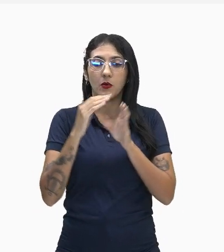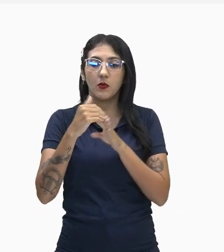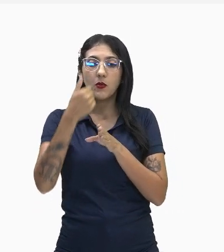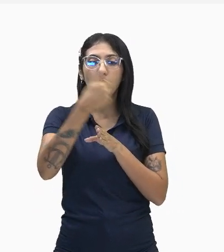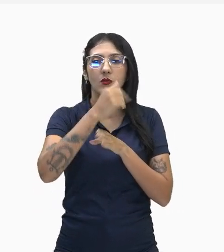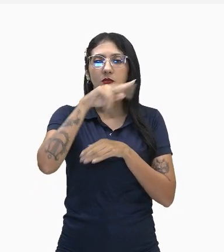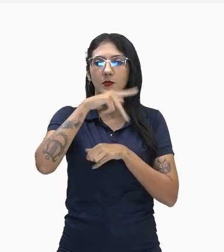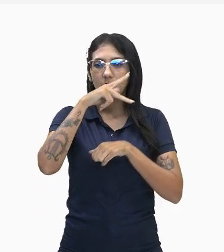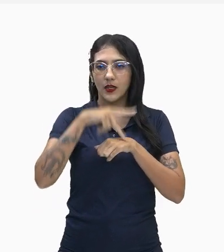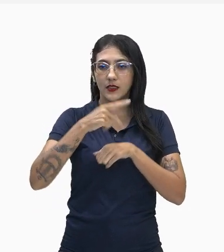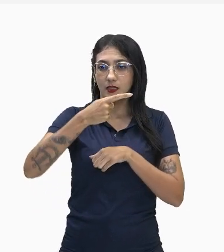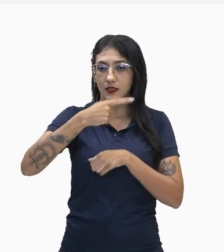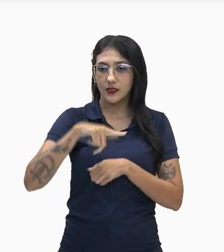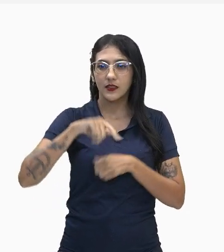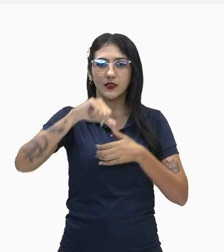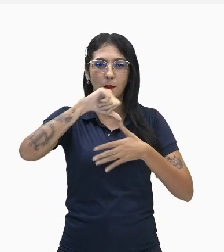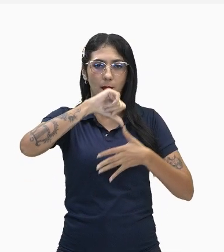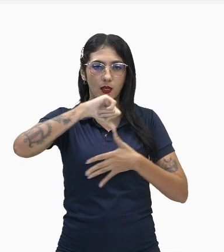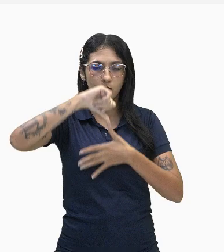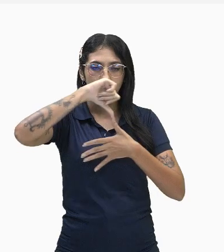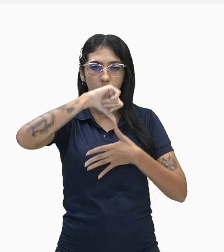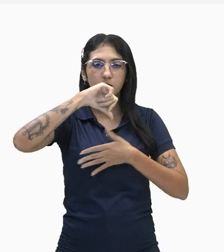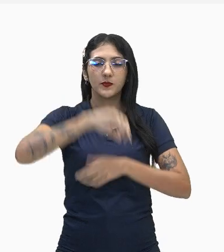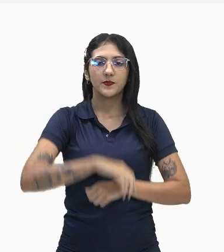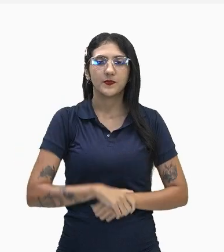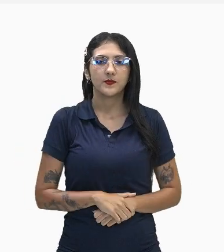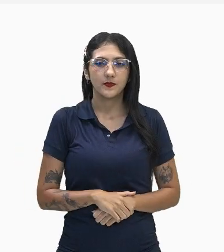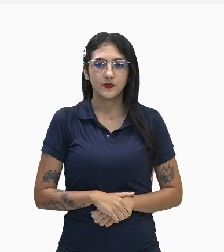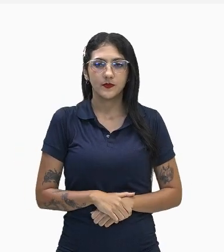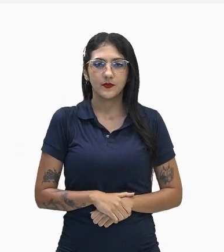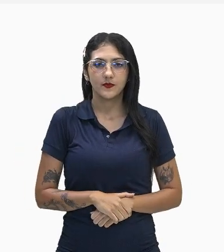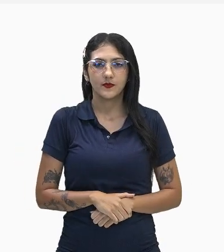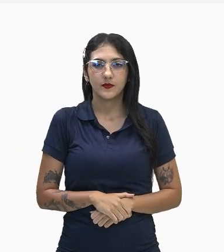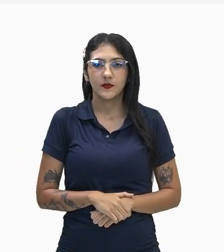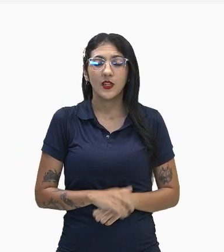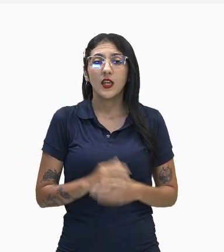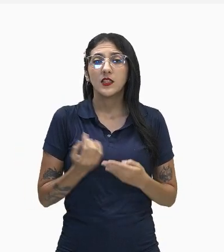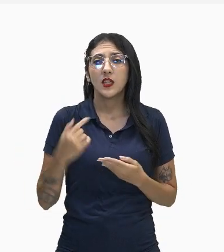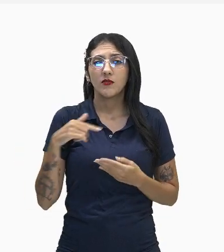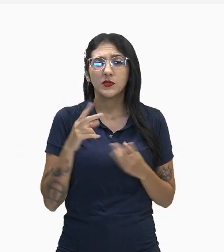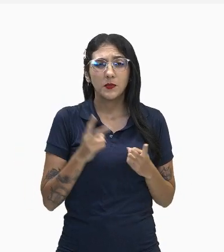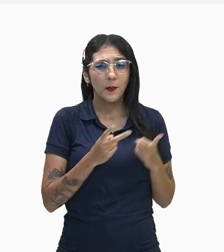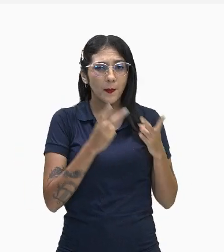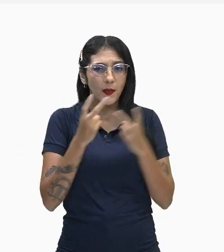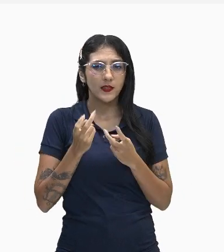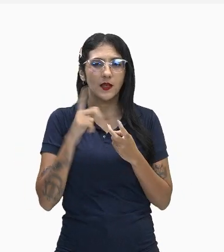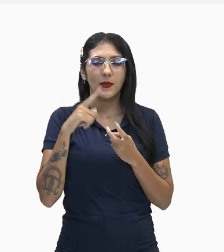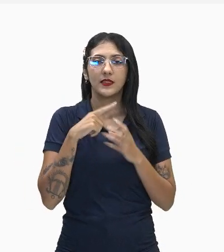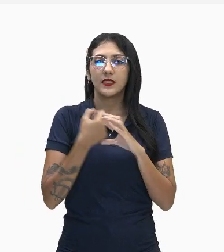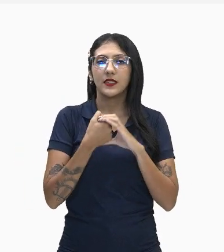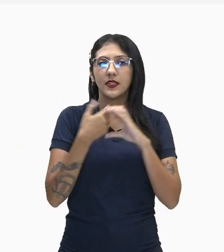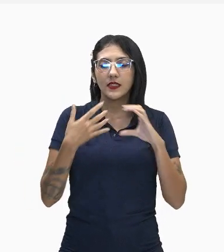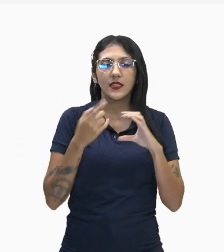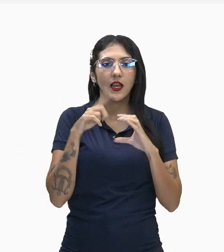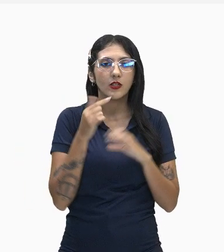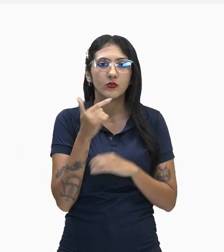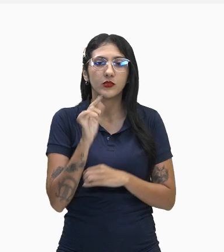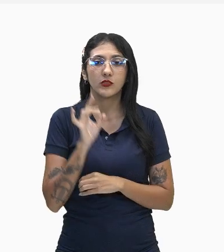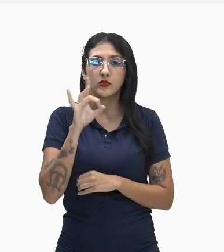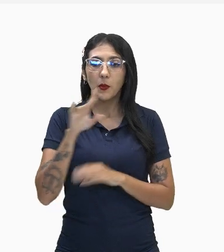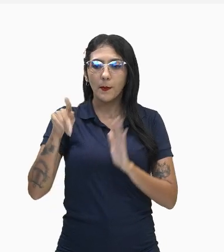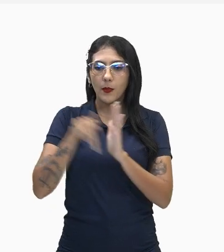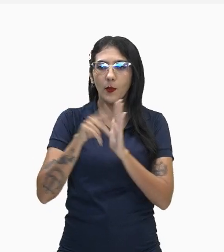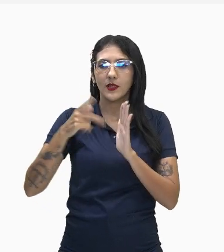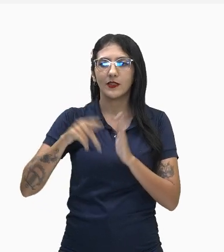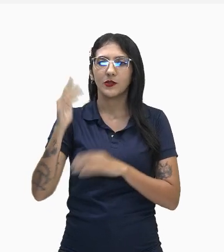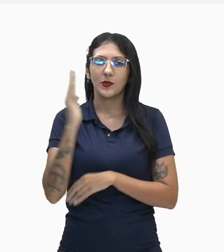América do Sul. Então, percebam que a bacia sedimentar amazônica, ela não está localizada apenas no território